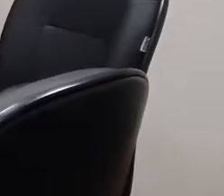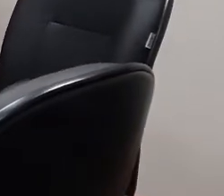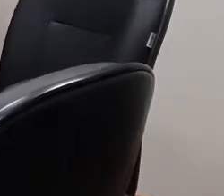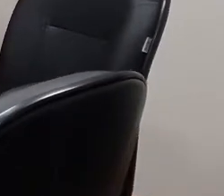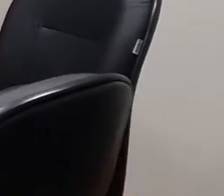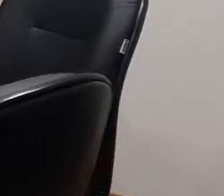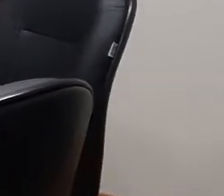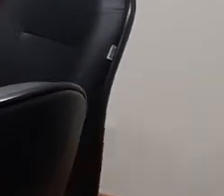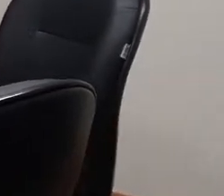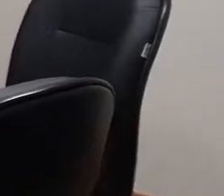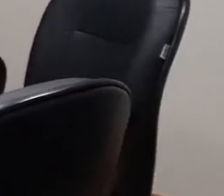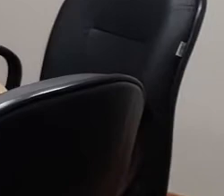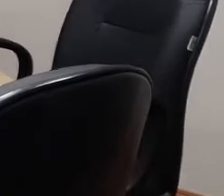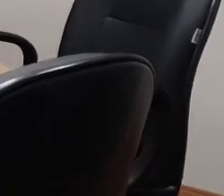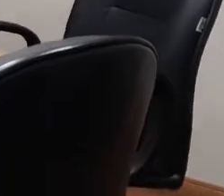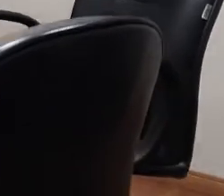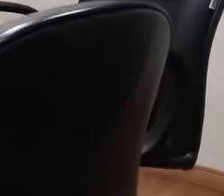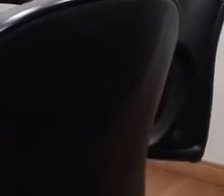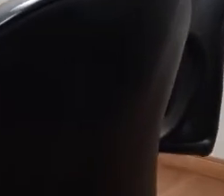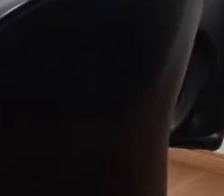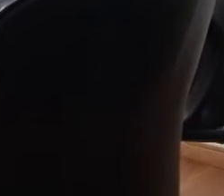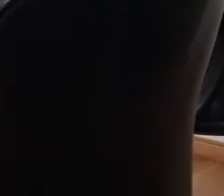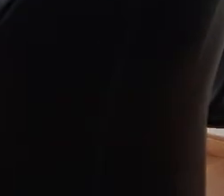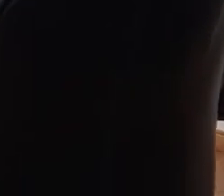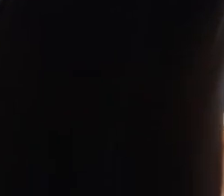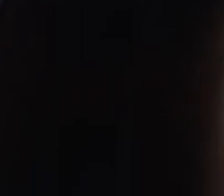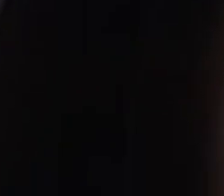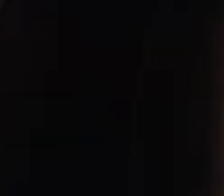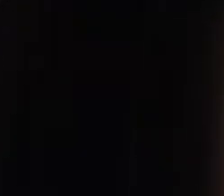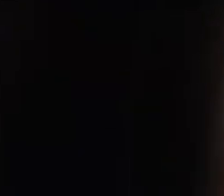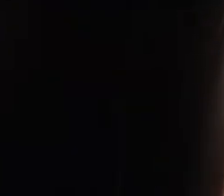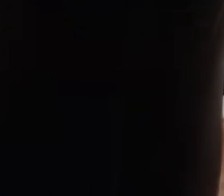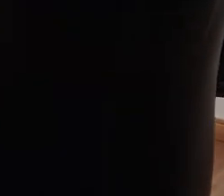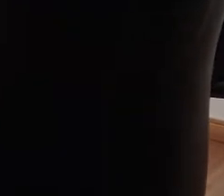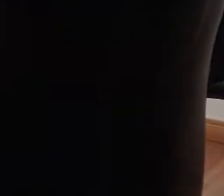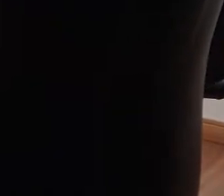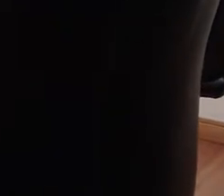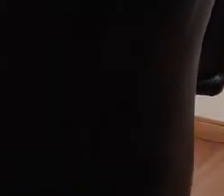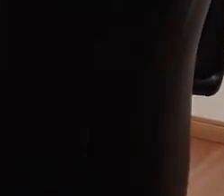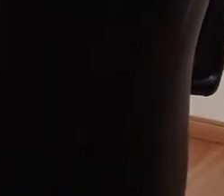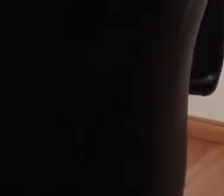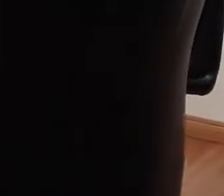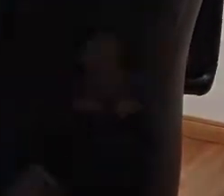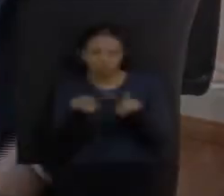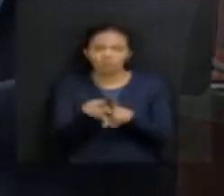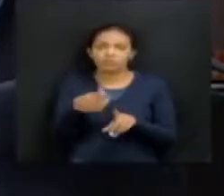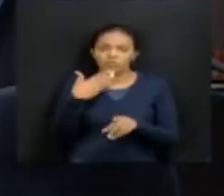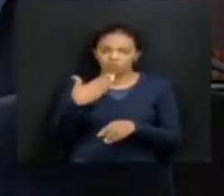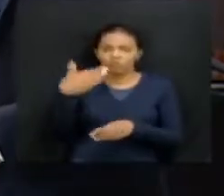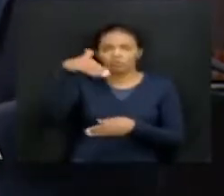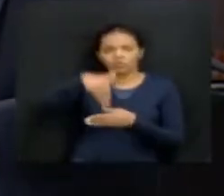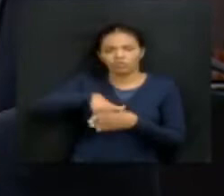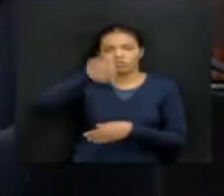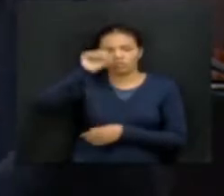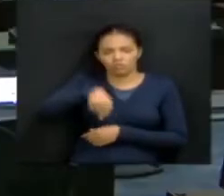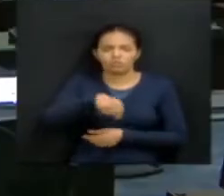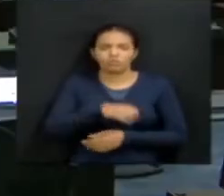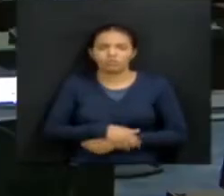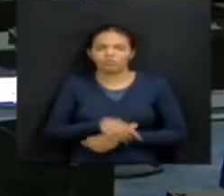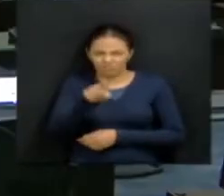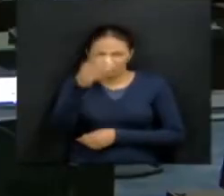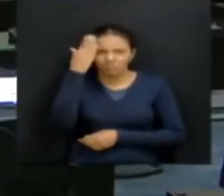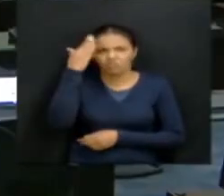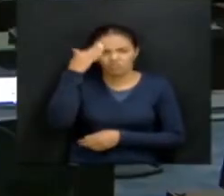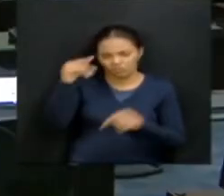nome do deputado uma homenagem que foi destacada pelo 1º secretário Deputado Luiz Claudio Romanelli que